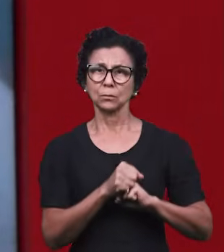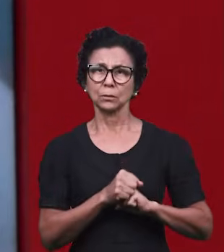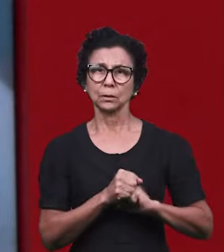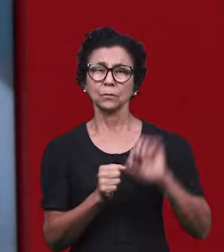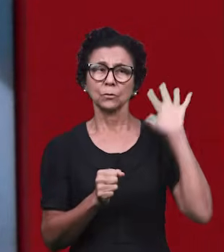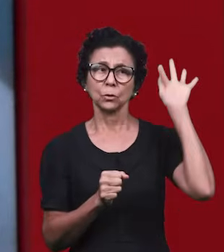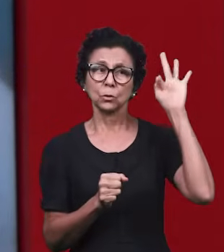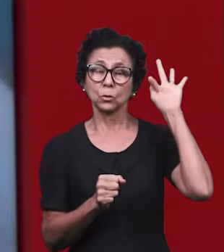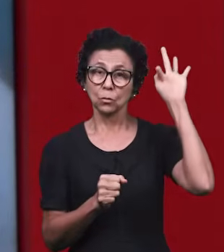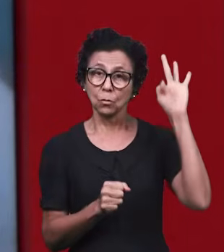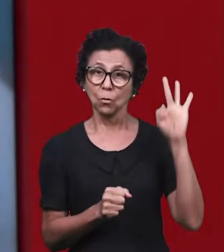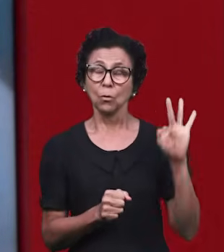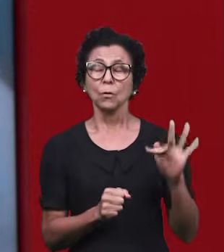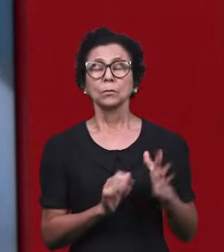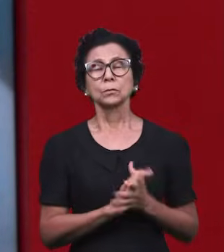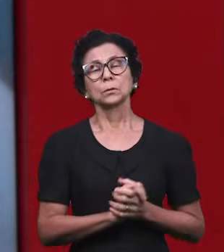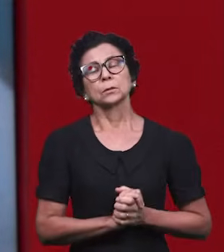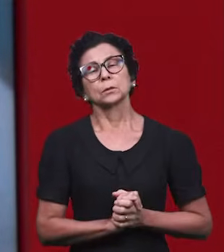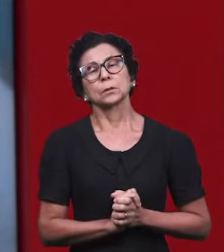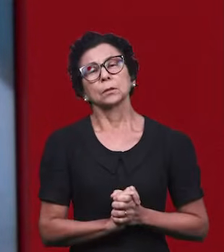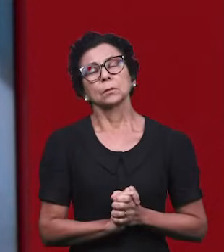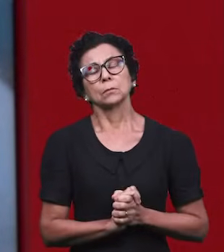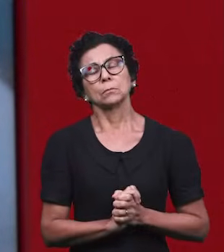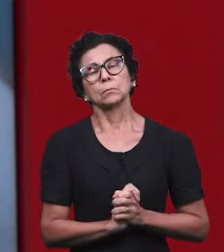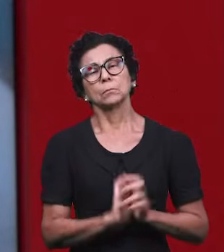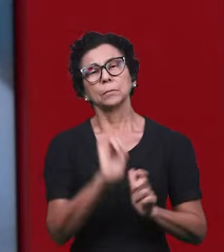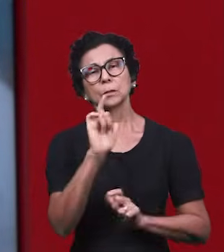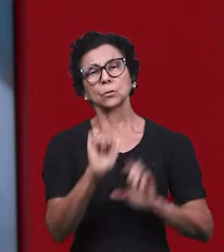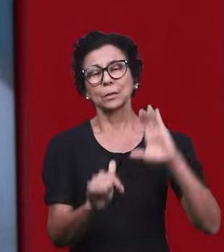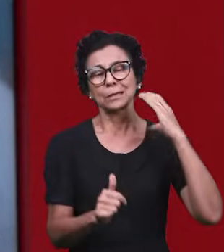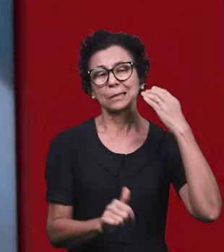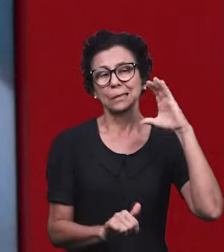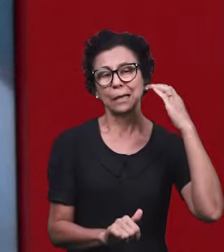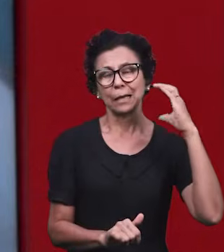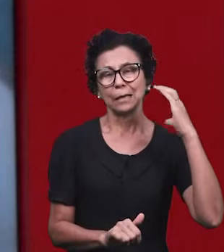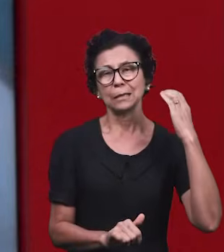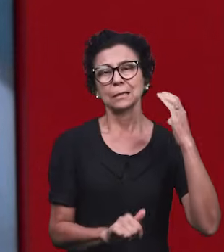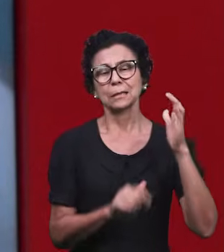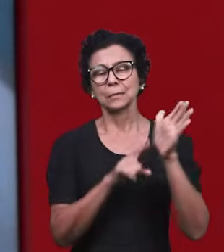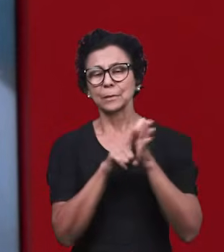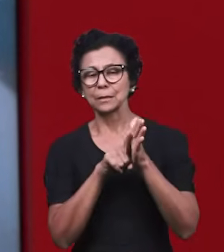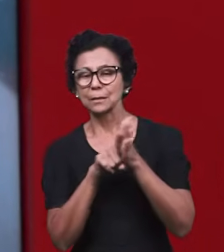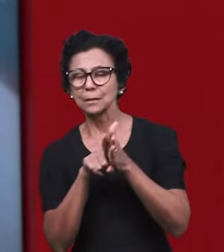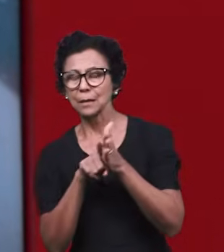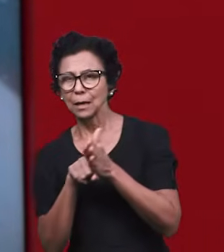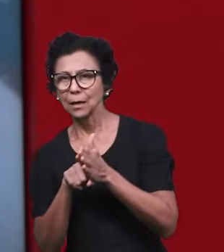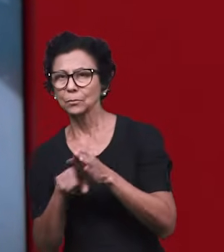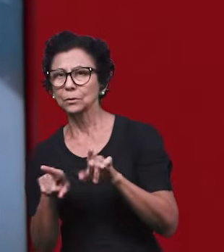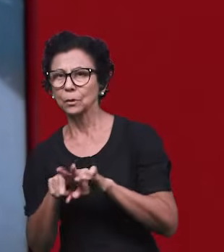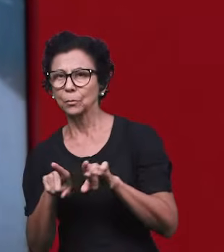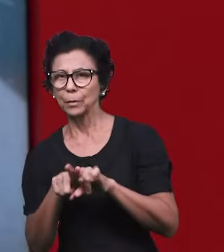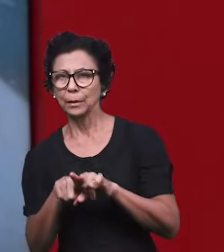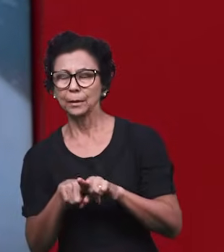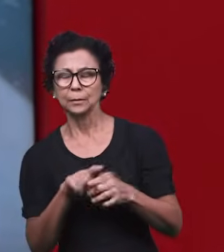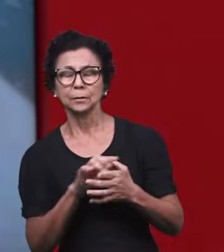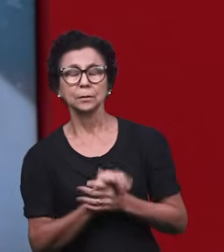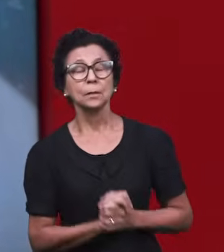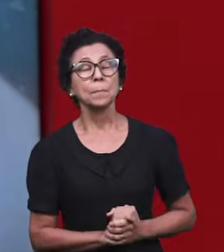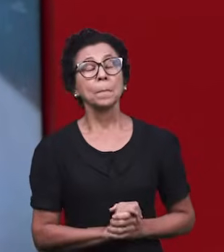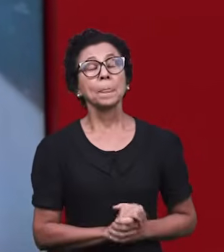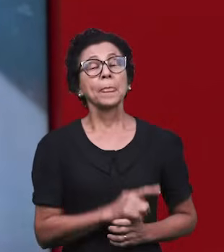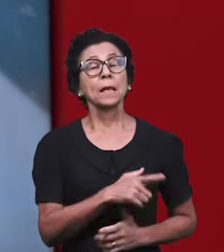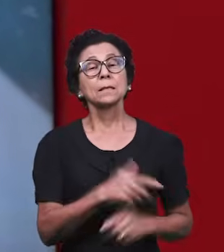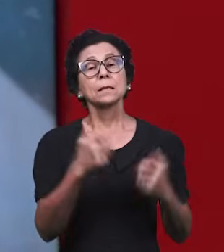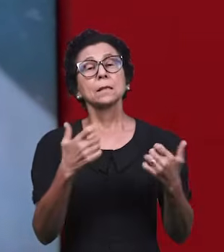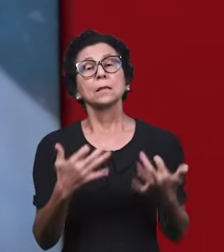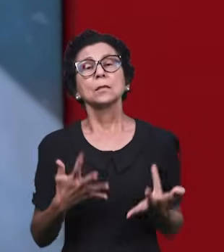mas cientistas também. Mas o fato é que eles queriam explicar a fé do tempo de Esmirna, porque